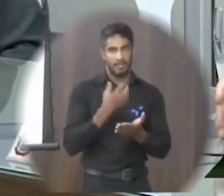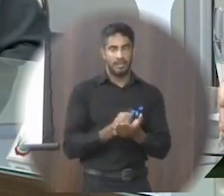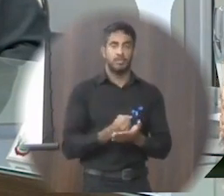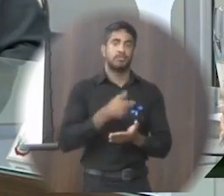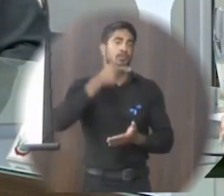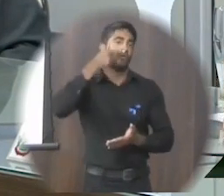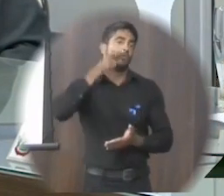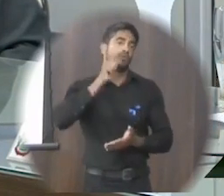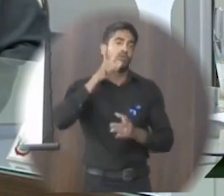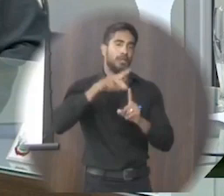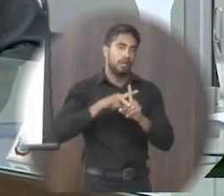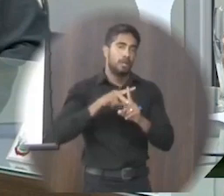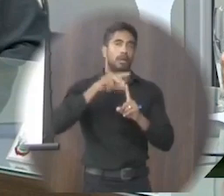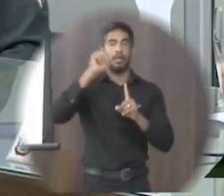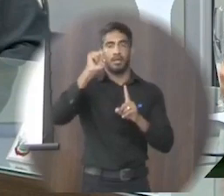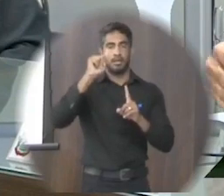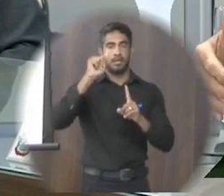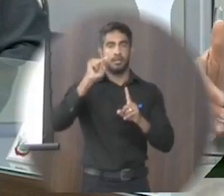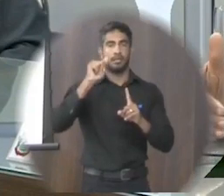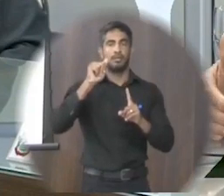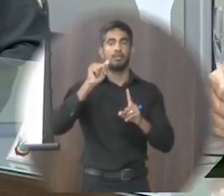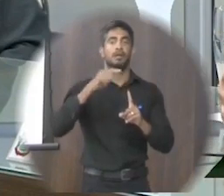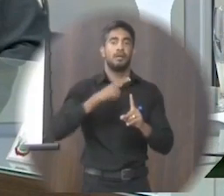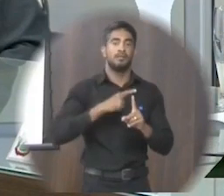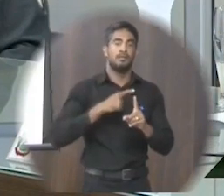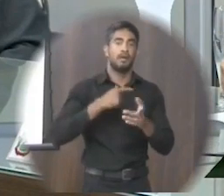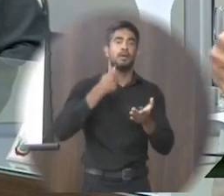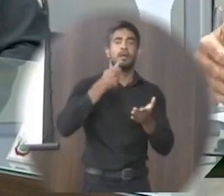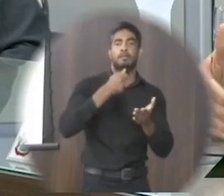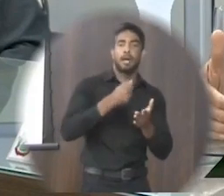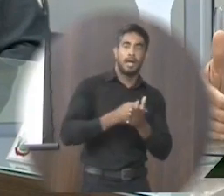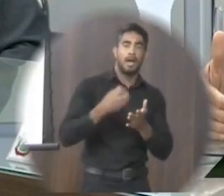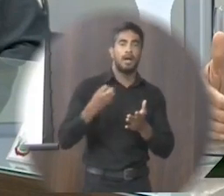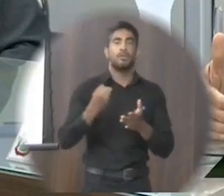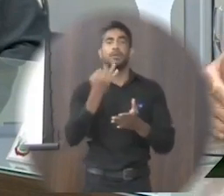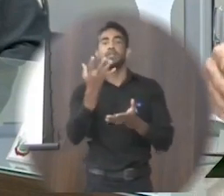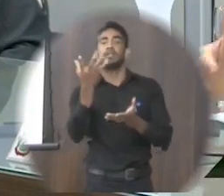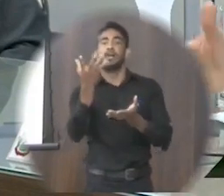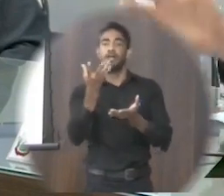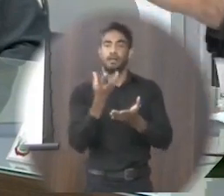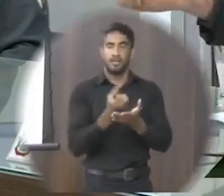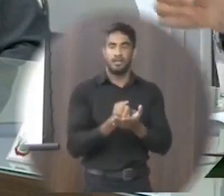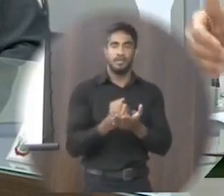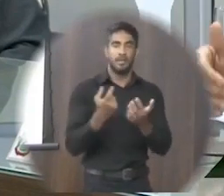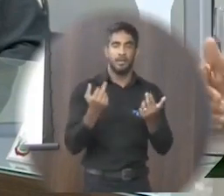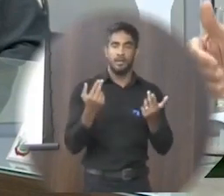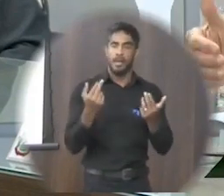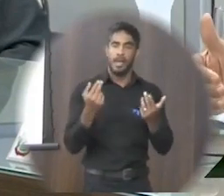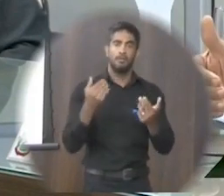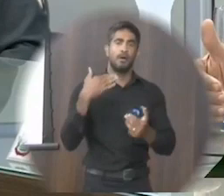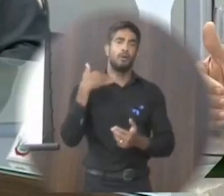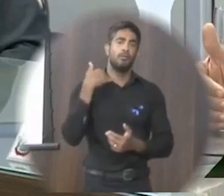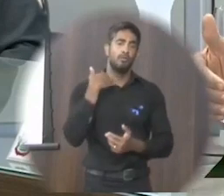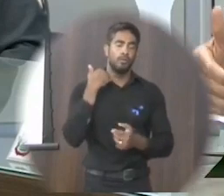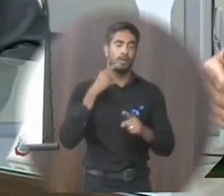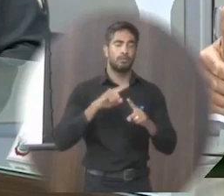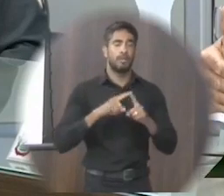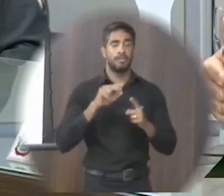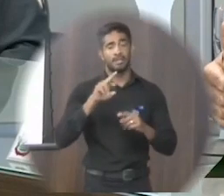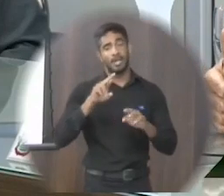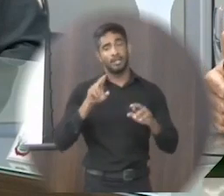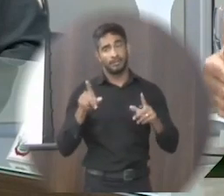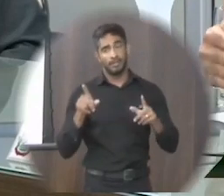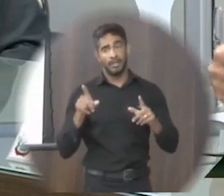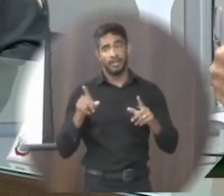ganhar. Ele vai calcular quanto é que ele quer pagar, quanto é que ele quer receber. A mesma coisa que ele fosse no banco. A diferença é que eu já